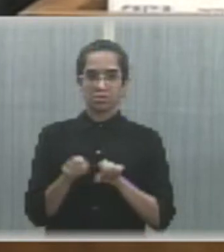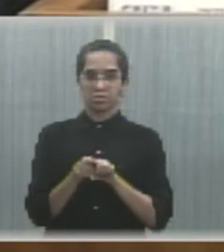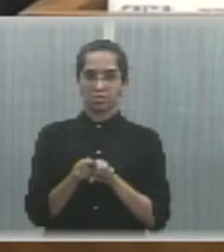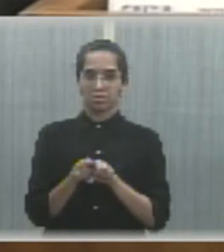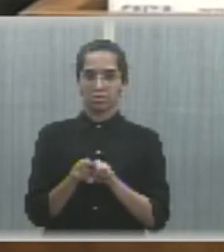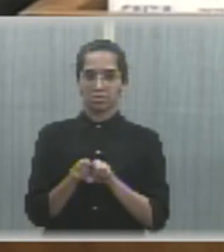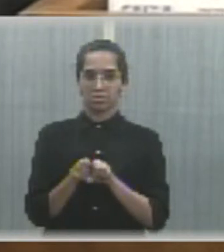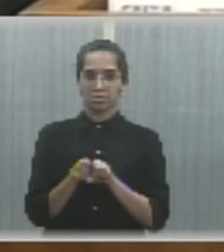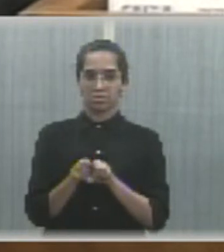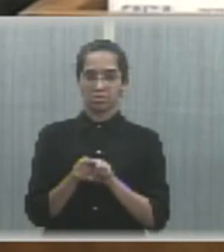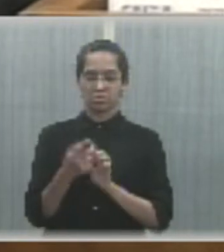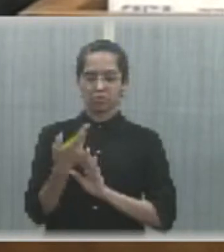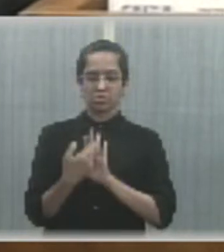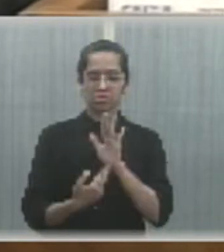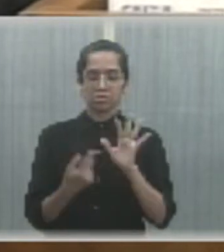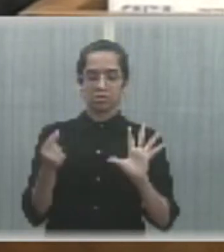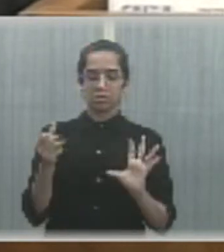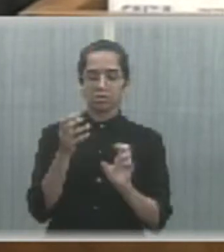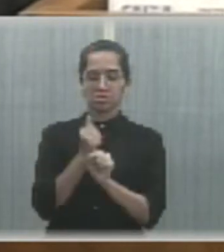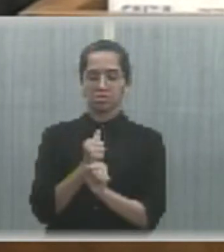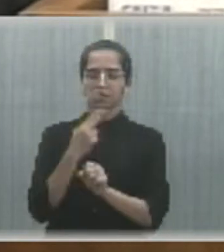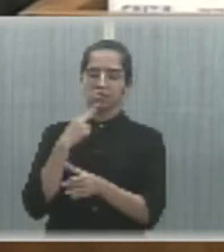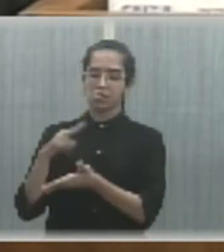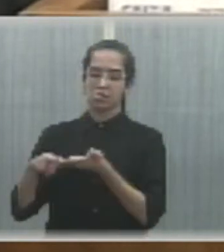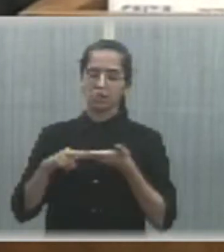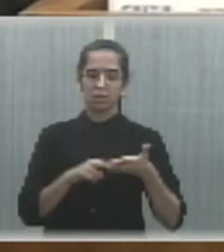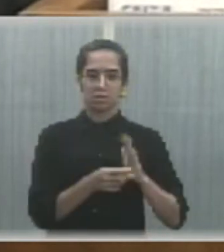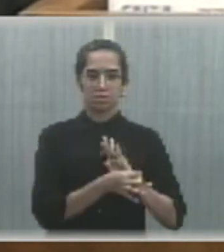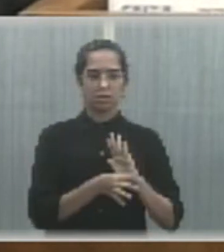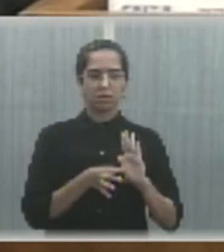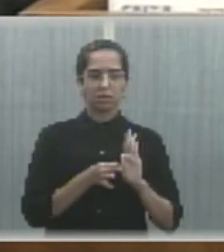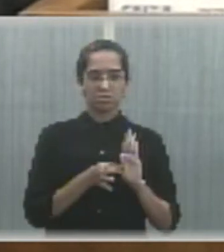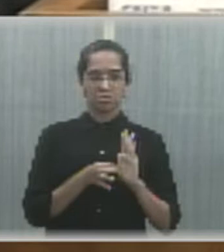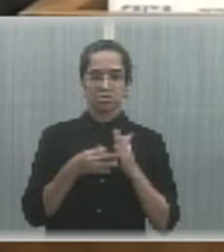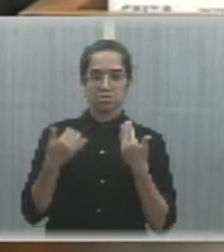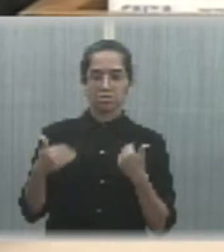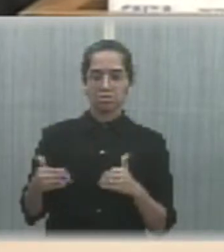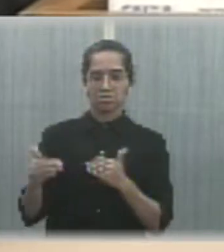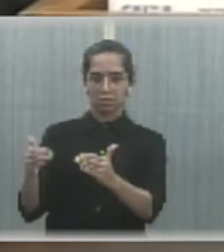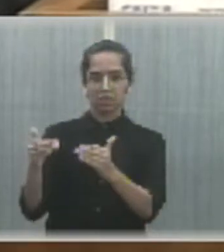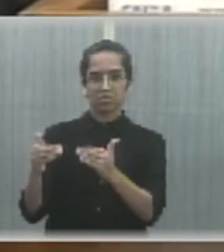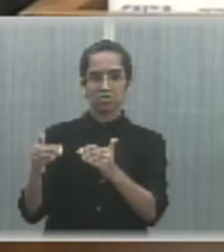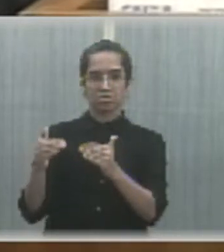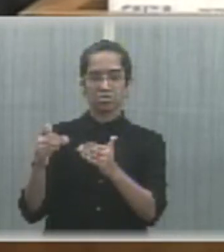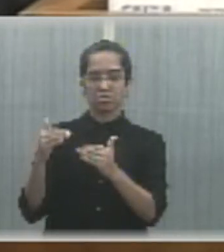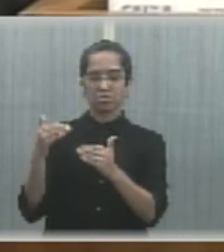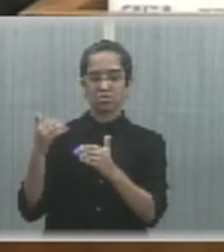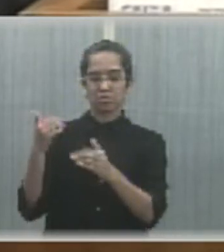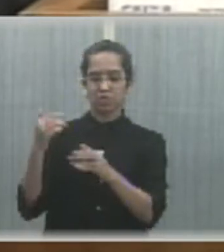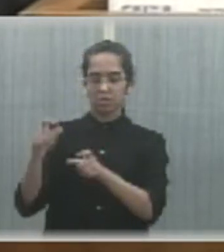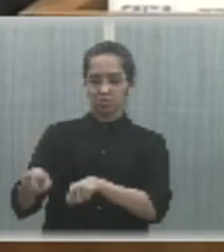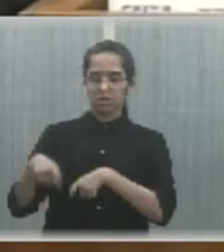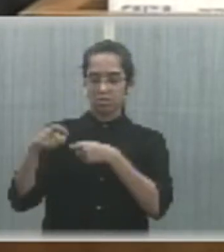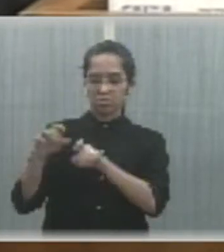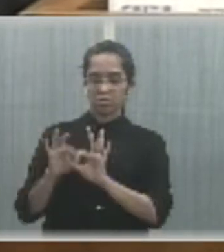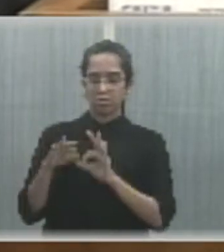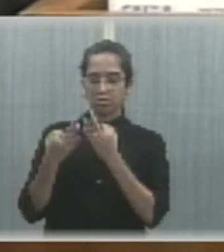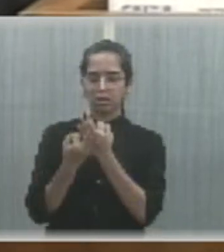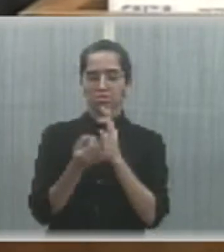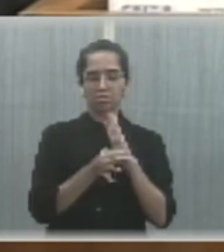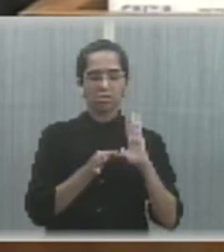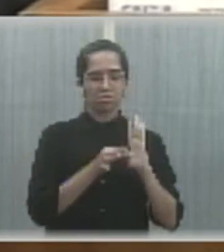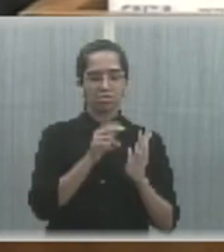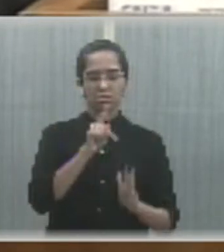contas encaminhado pela Secretaria da Agricultura Familiar, através da senhora